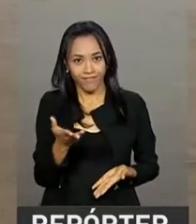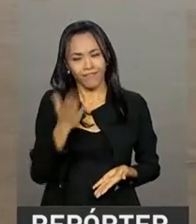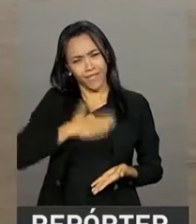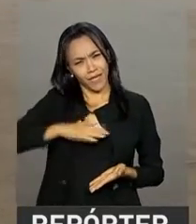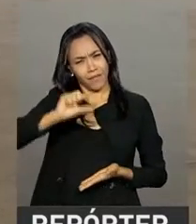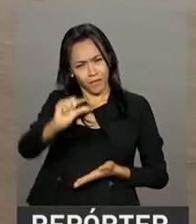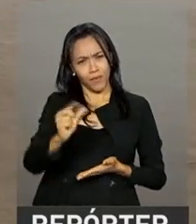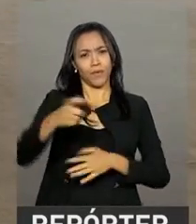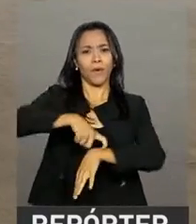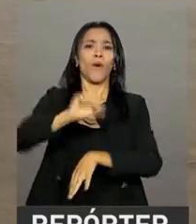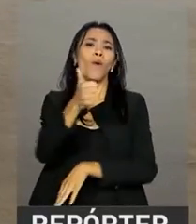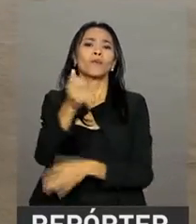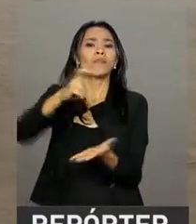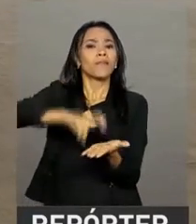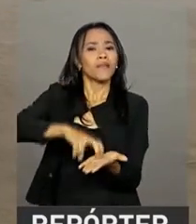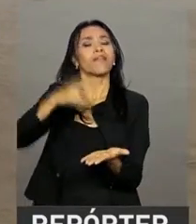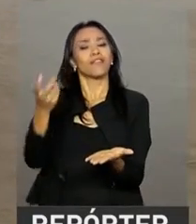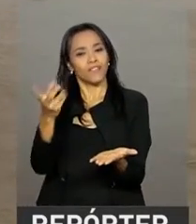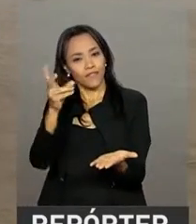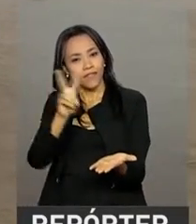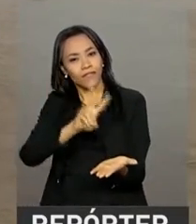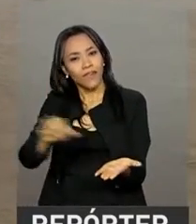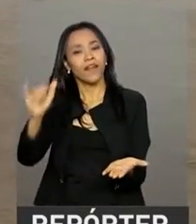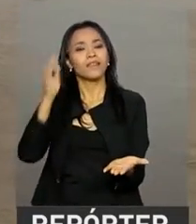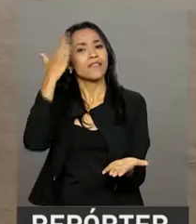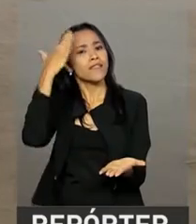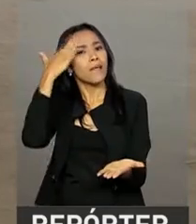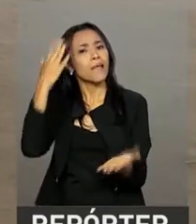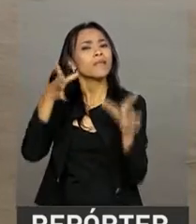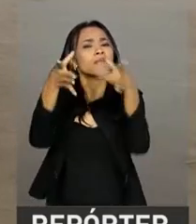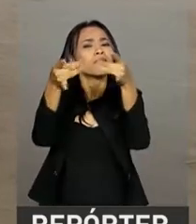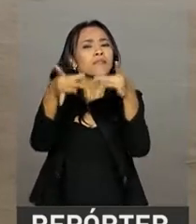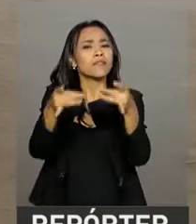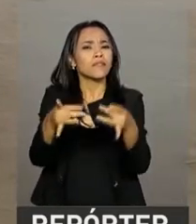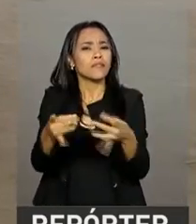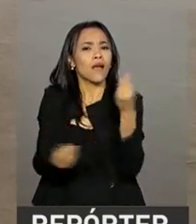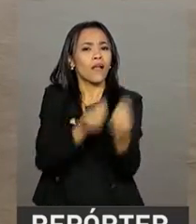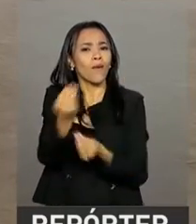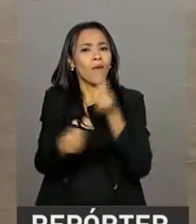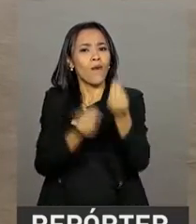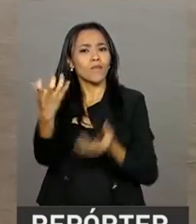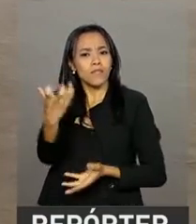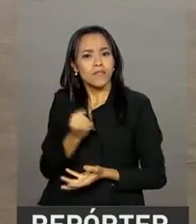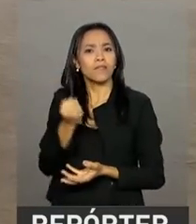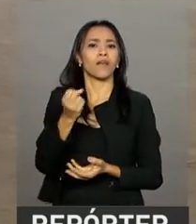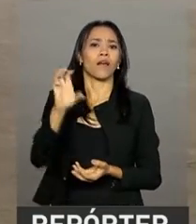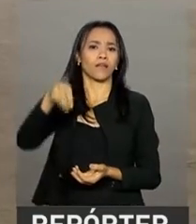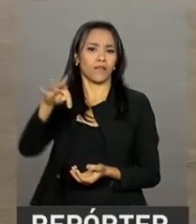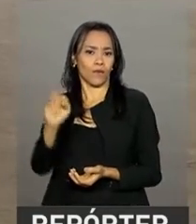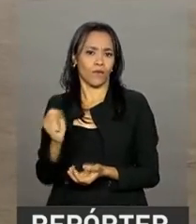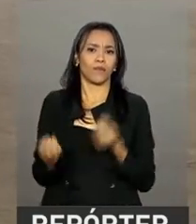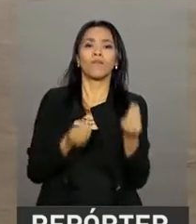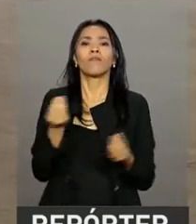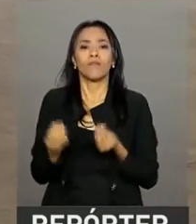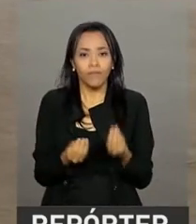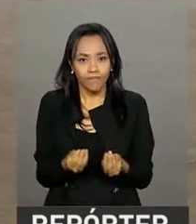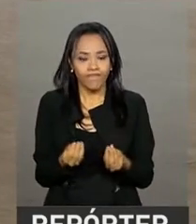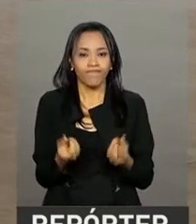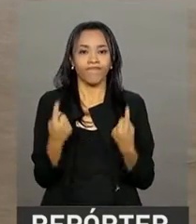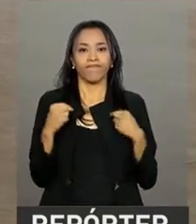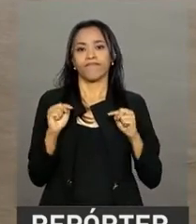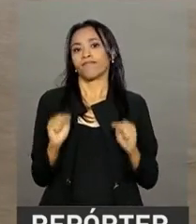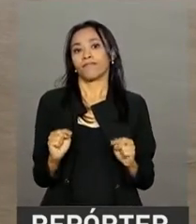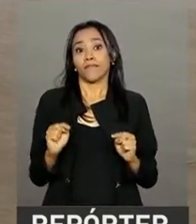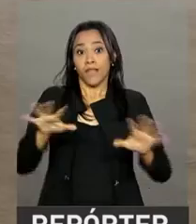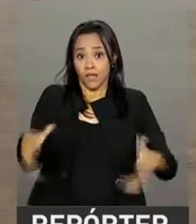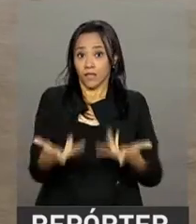pouco, às 11 horas da manhã, então, a gente vai saber os detalhes da liberação desse dinheiro. E a